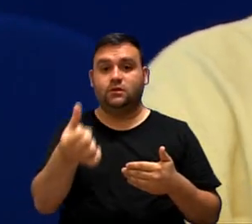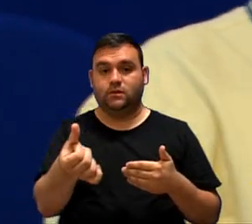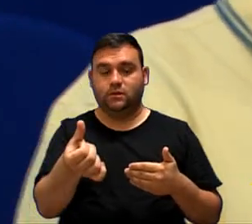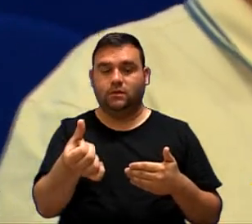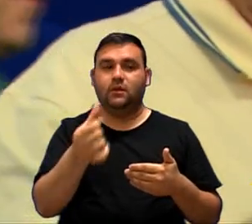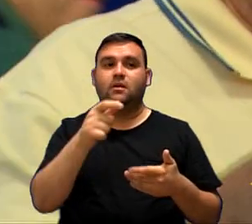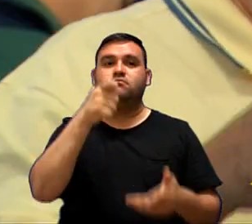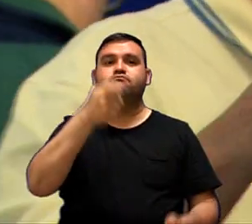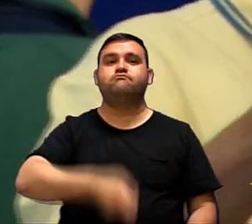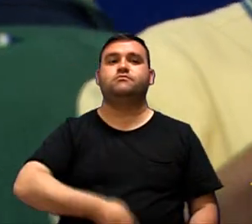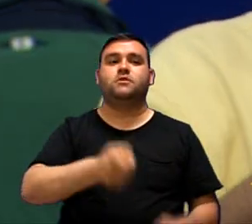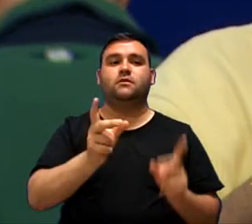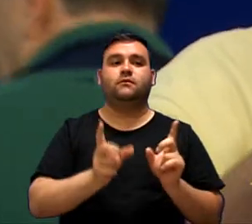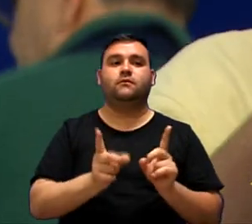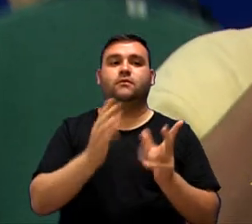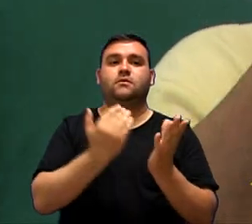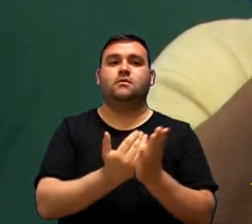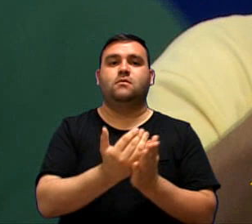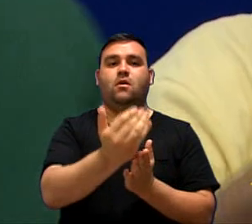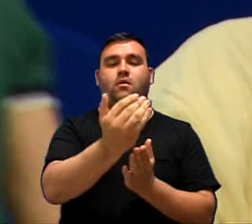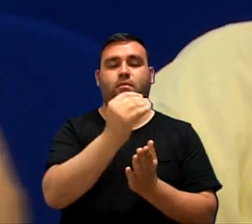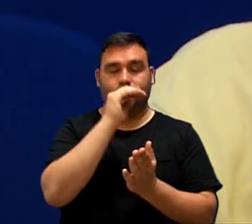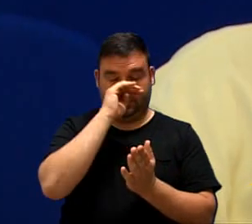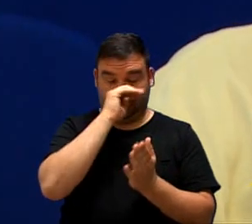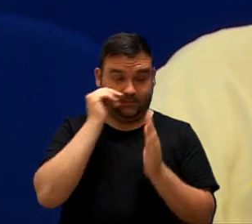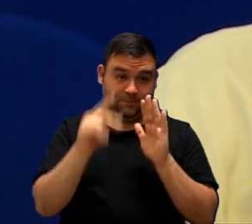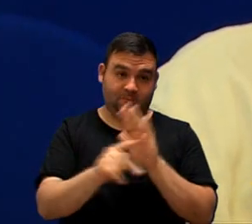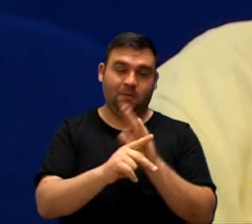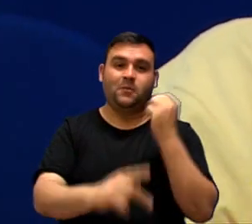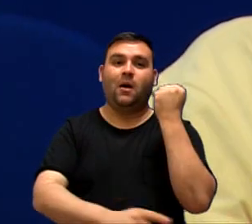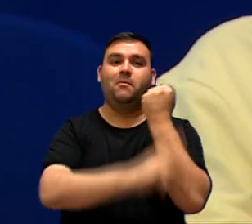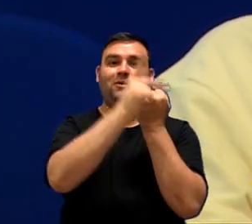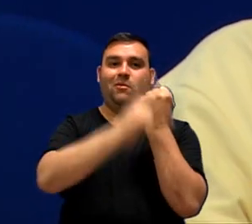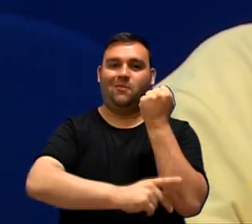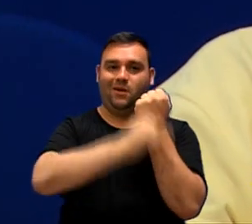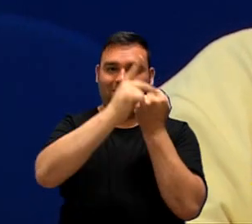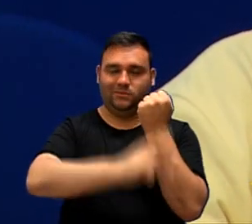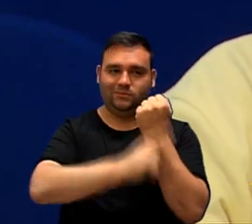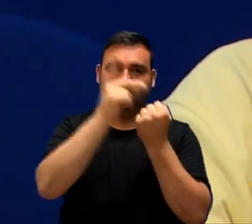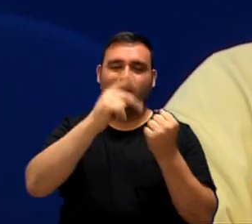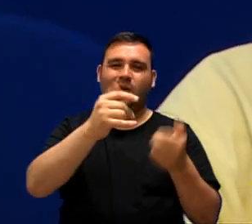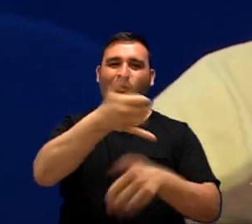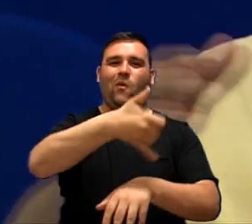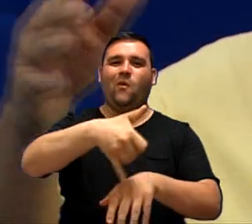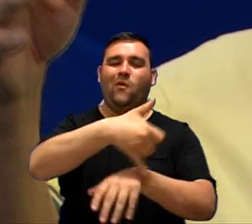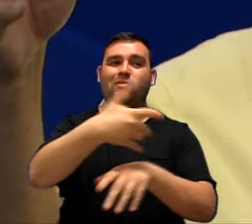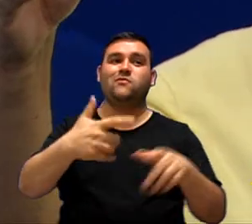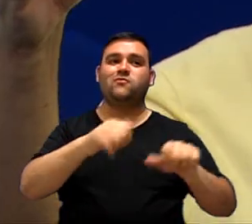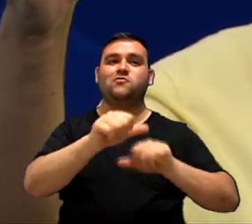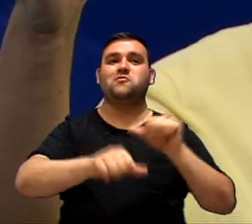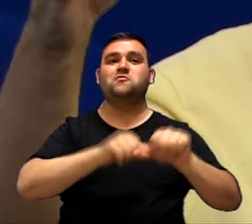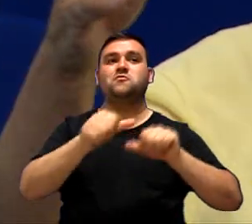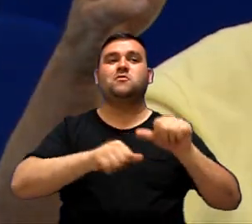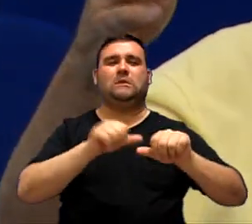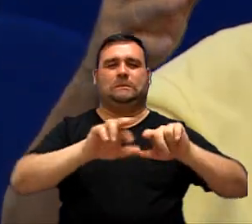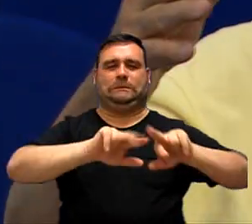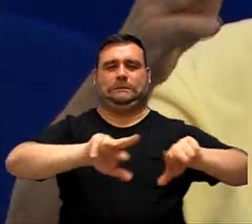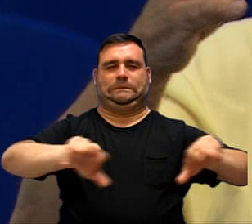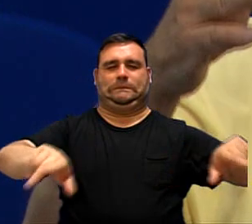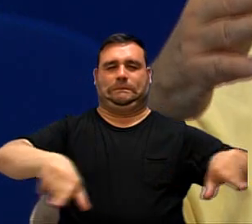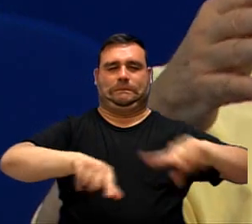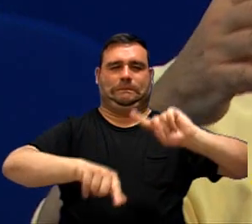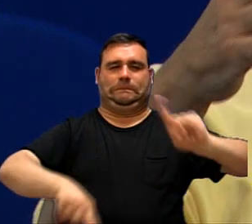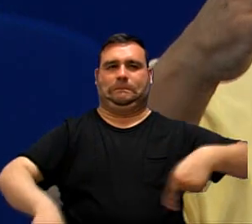o leilão do excedente da Petrobras, excedente de óleo que vai se transformar em algumas dezenas